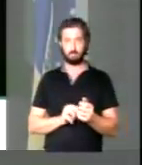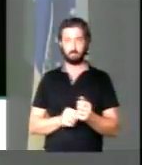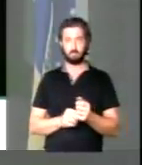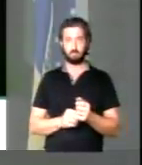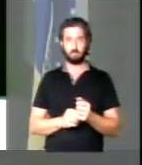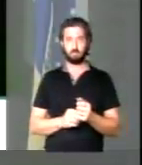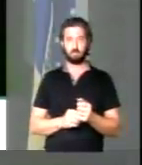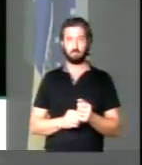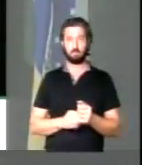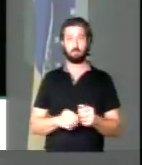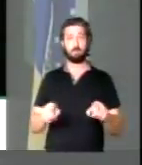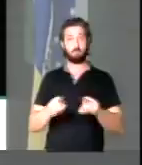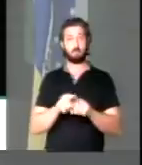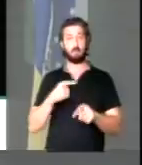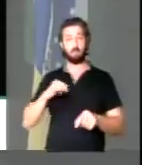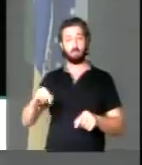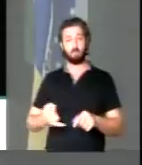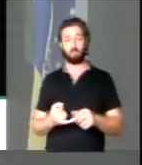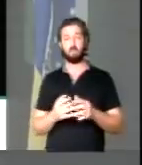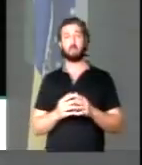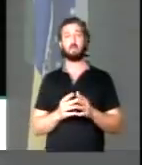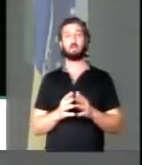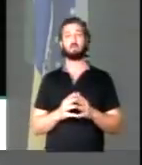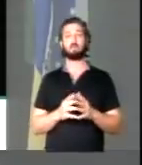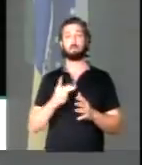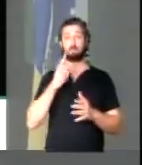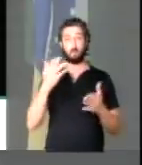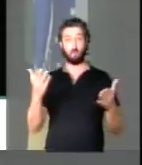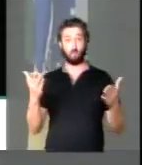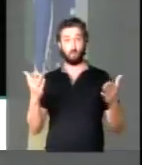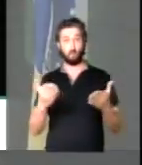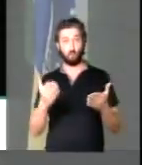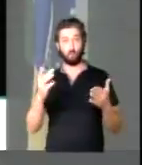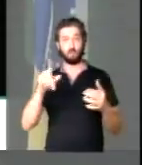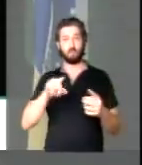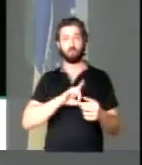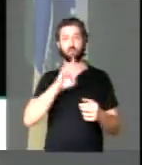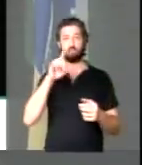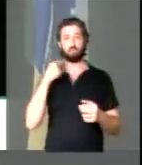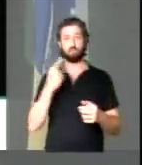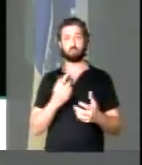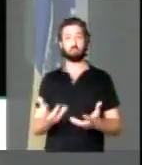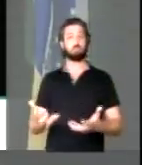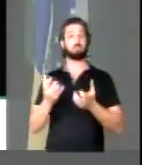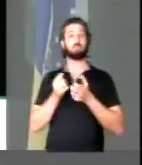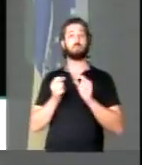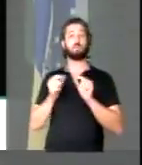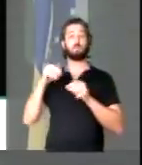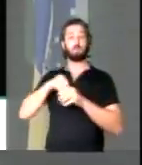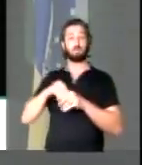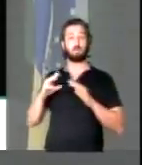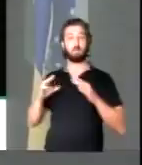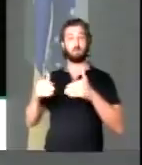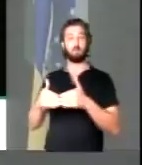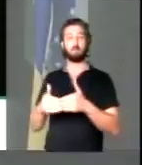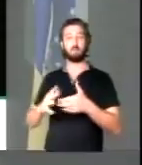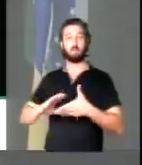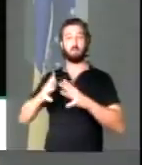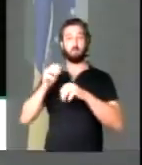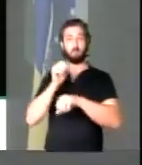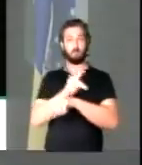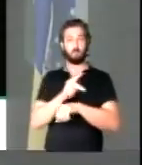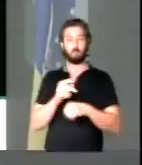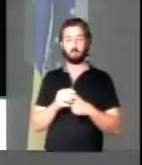gostaria de aproveitar e dizer que no dia de hoje nós recebemos na Comissão da Reforma